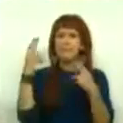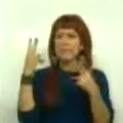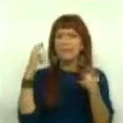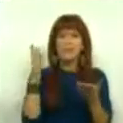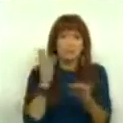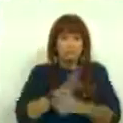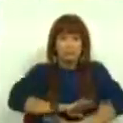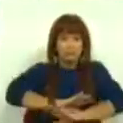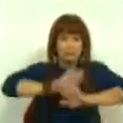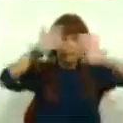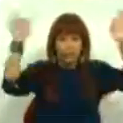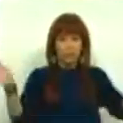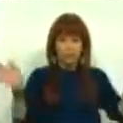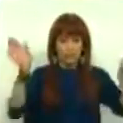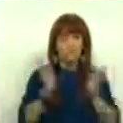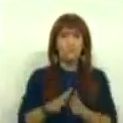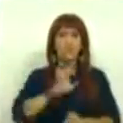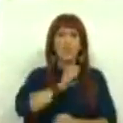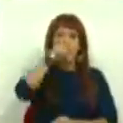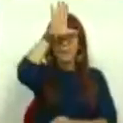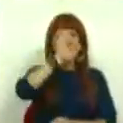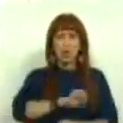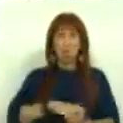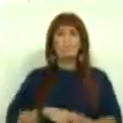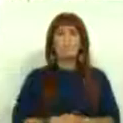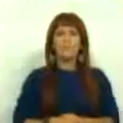crítica pura e dura. Muito bem. Senhor Primeiro-Ministro,